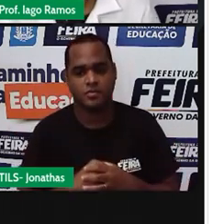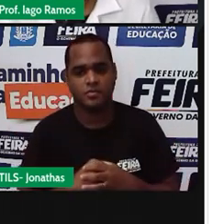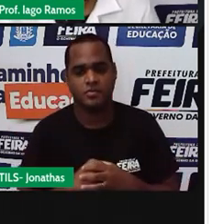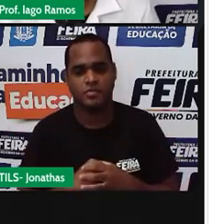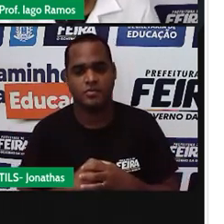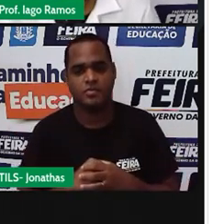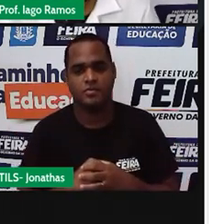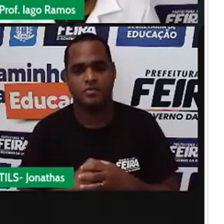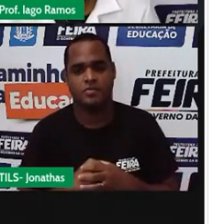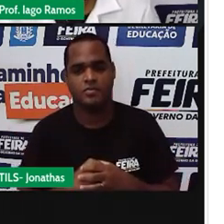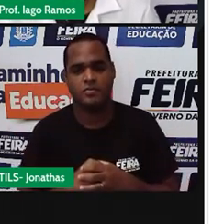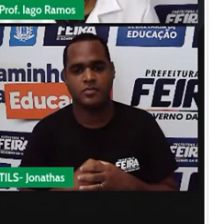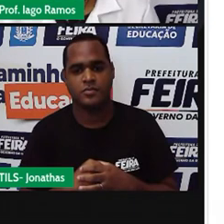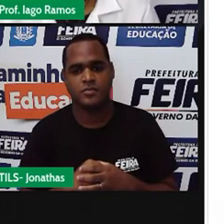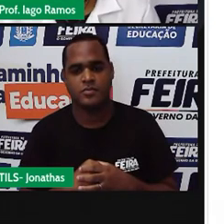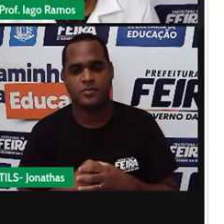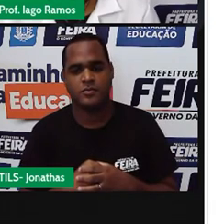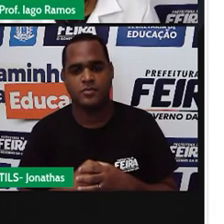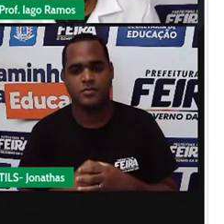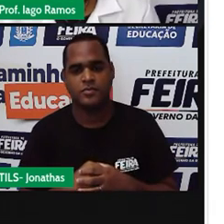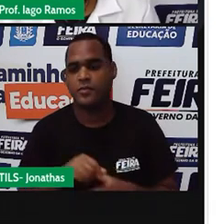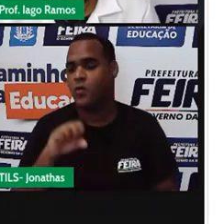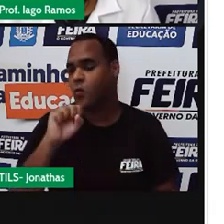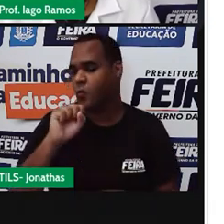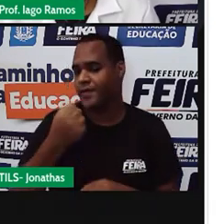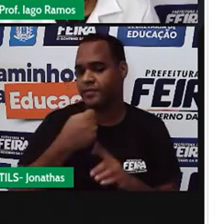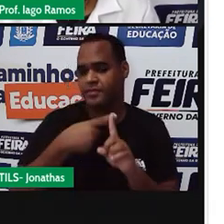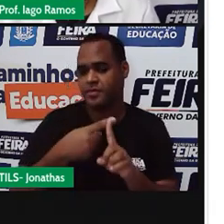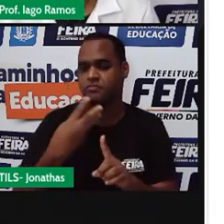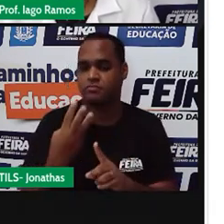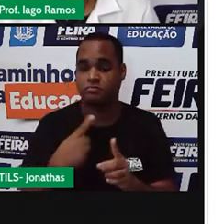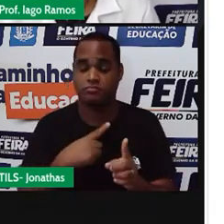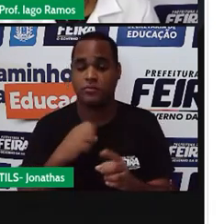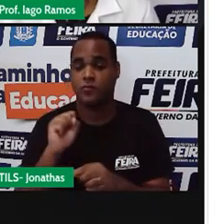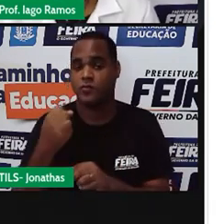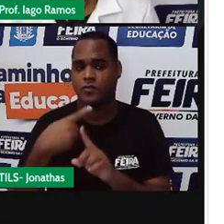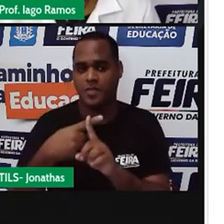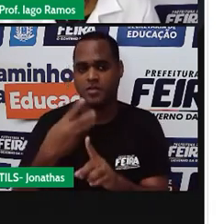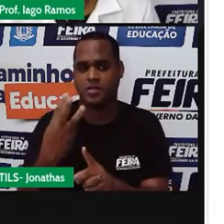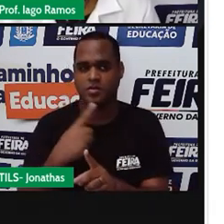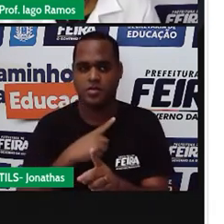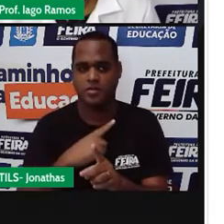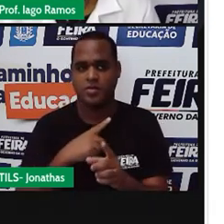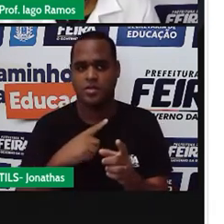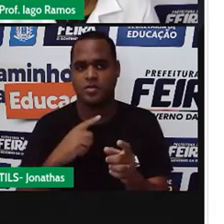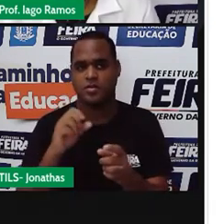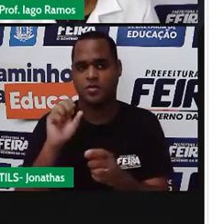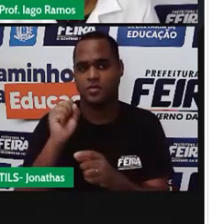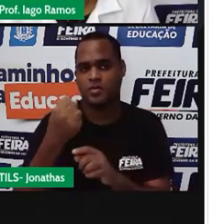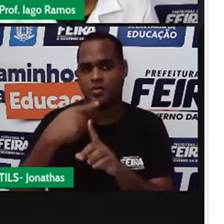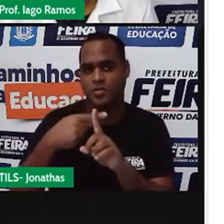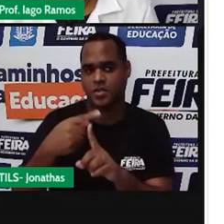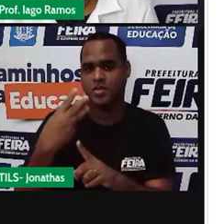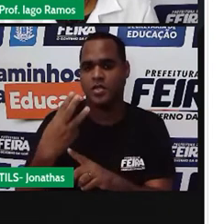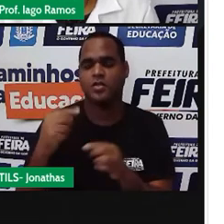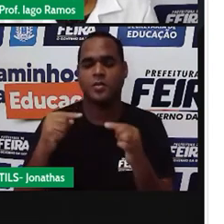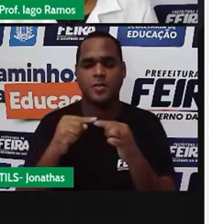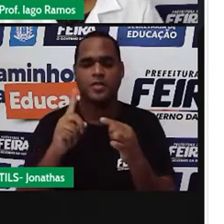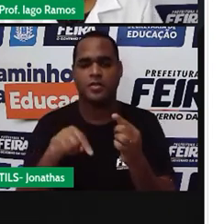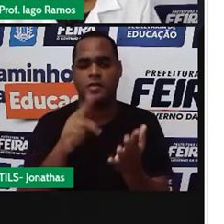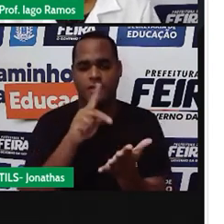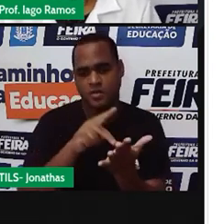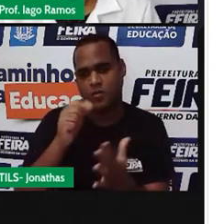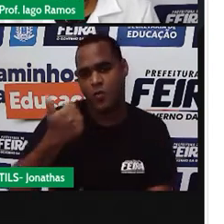e em comprar oito mais 38 mais 38 mais três na verdade